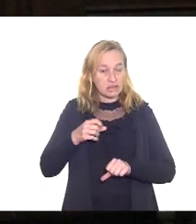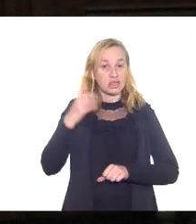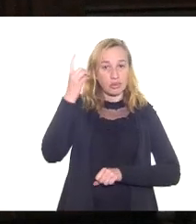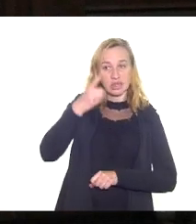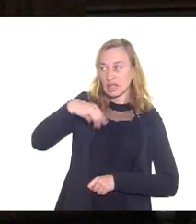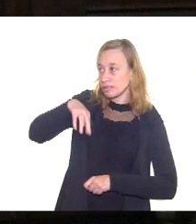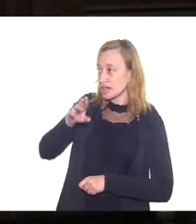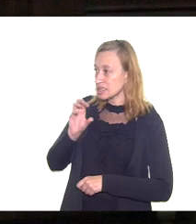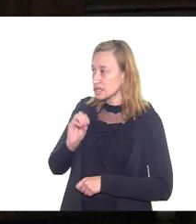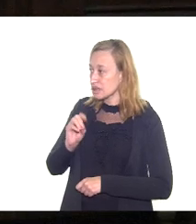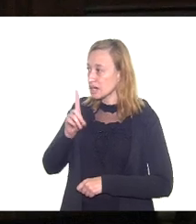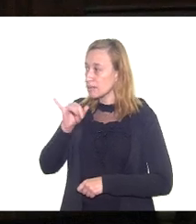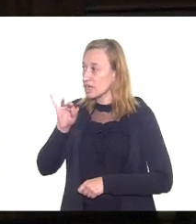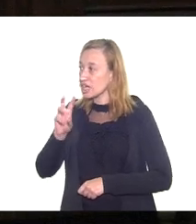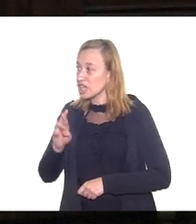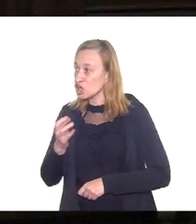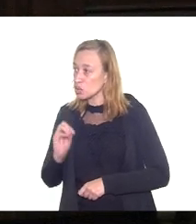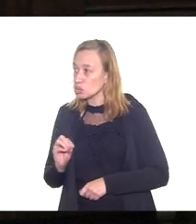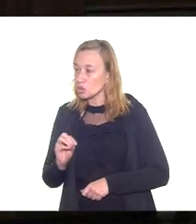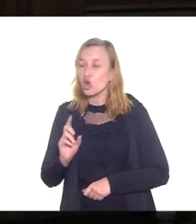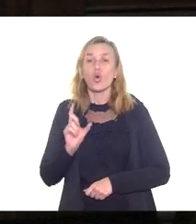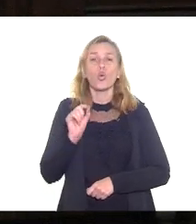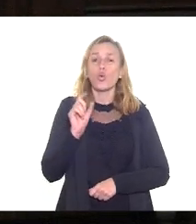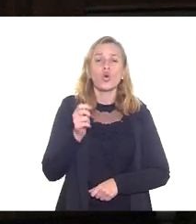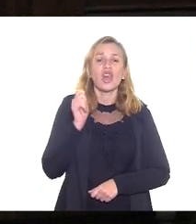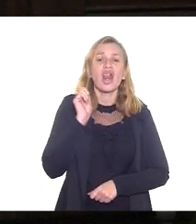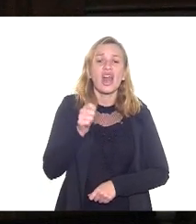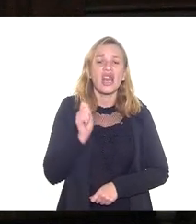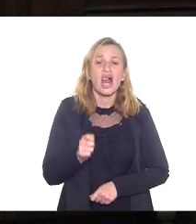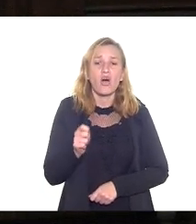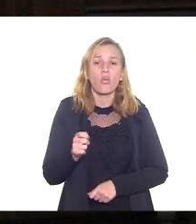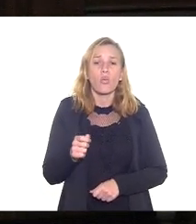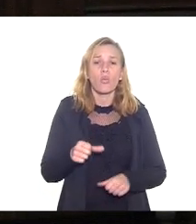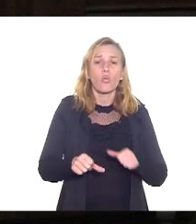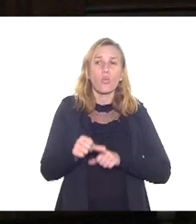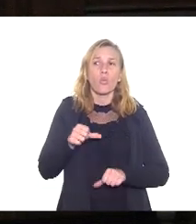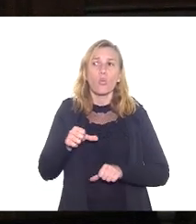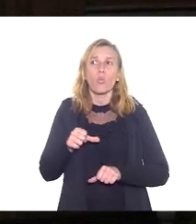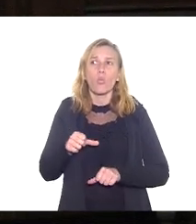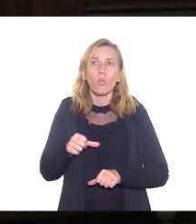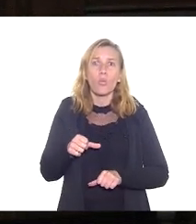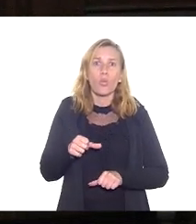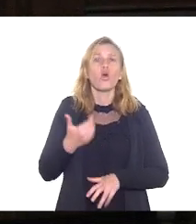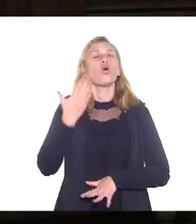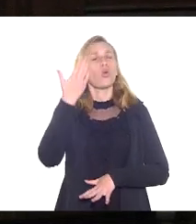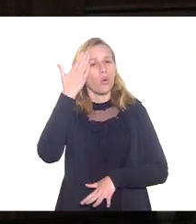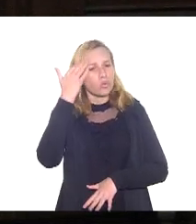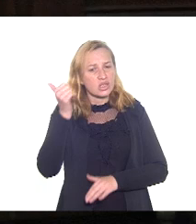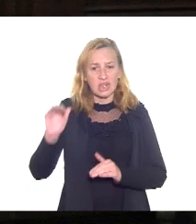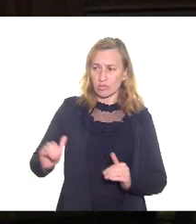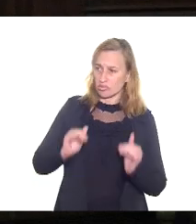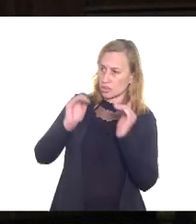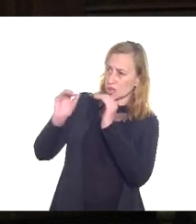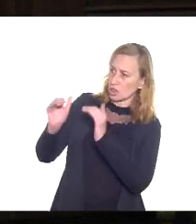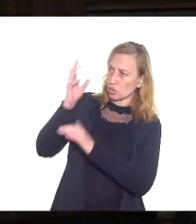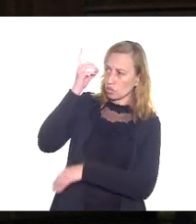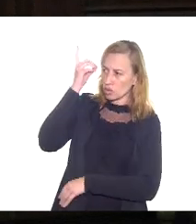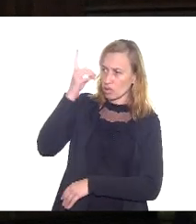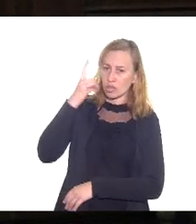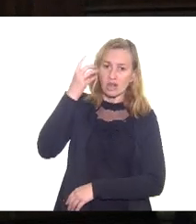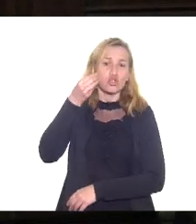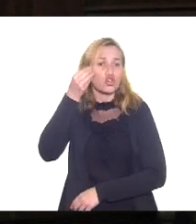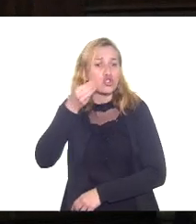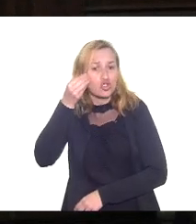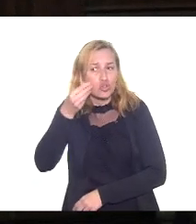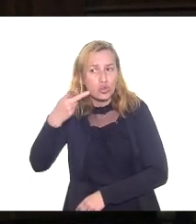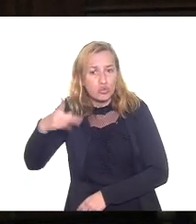Cabeleireiro, o que que é leilão reverso? Como sabe bem Vossa Excelência, pela sua